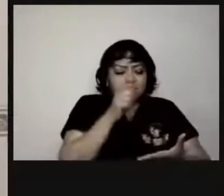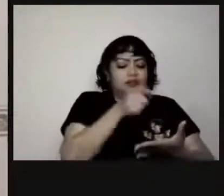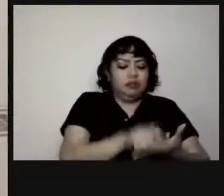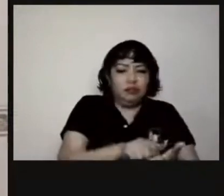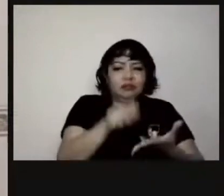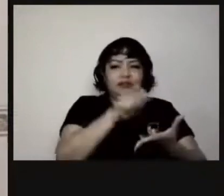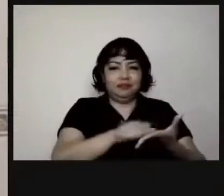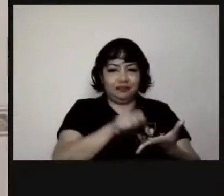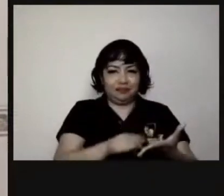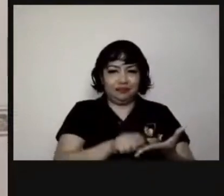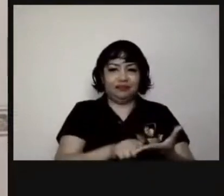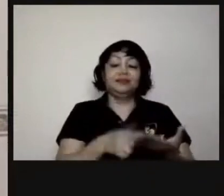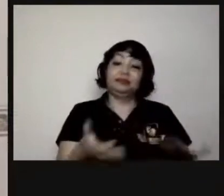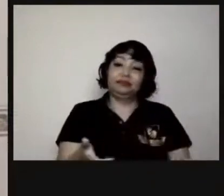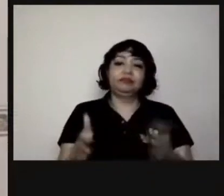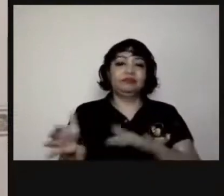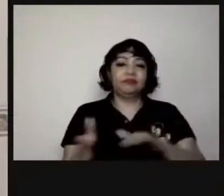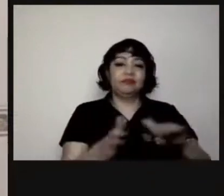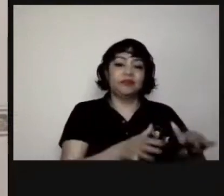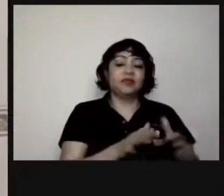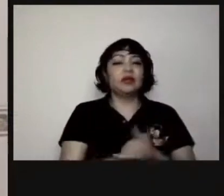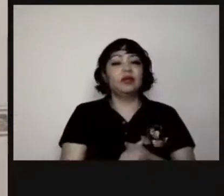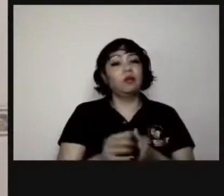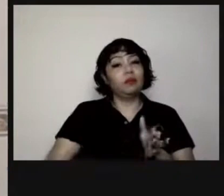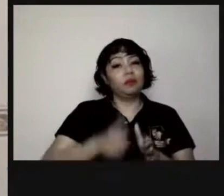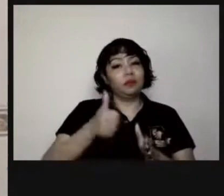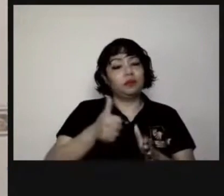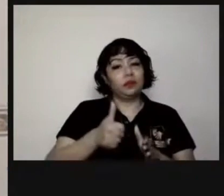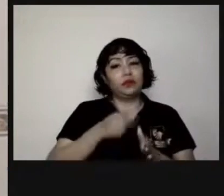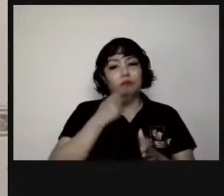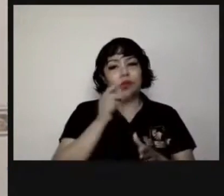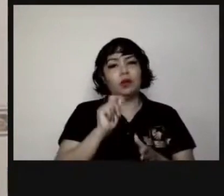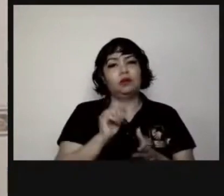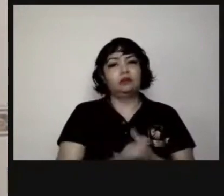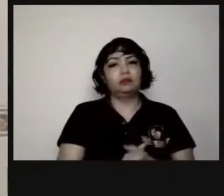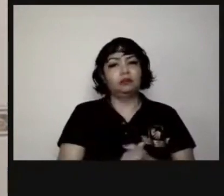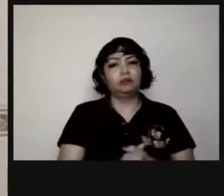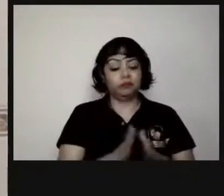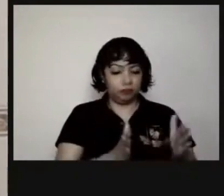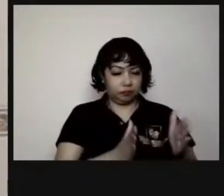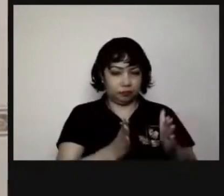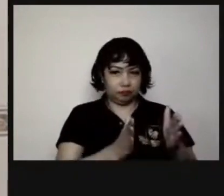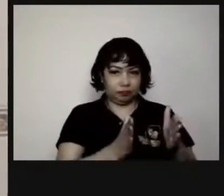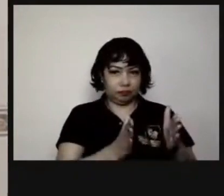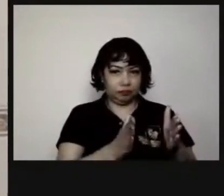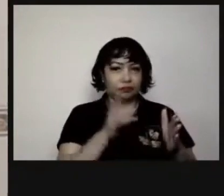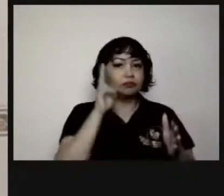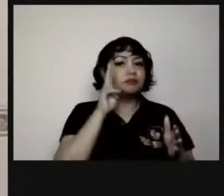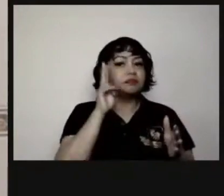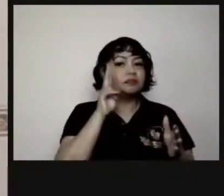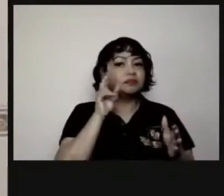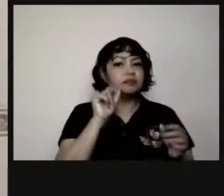primeiramente, eu queria falar sobre esse período na história, somente um